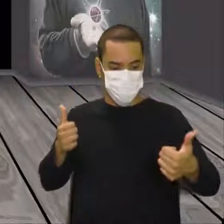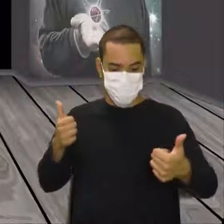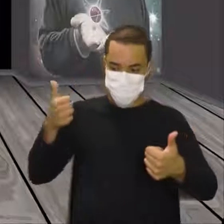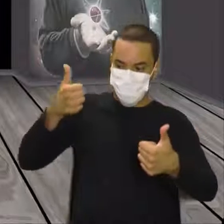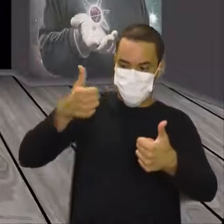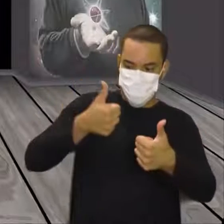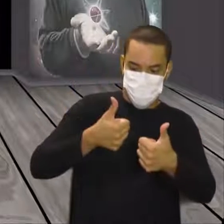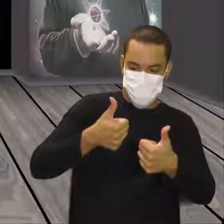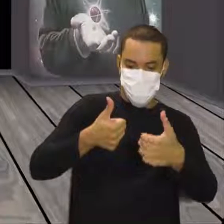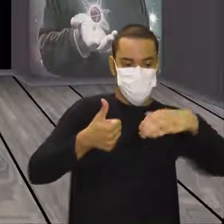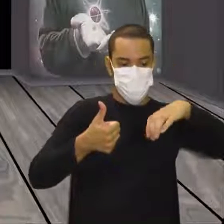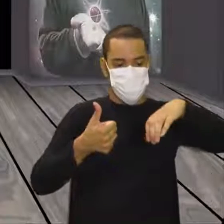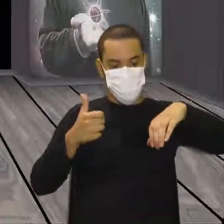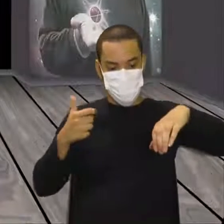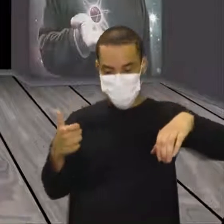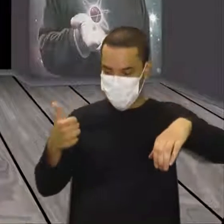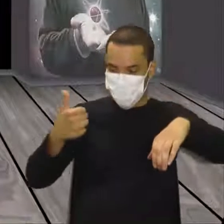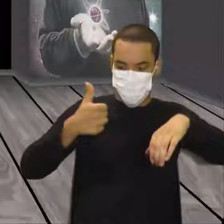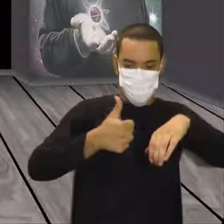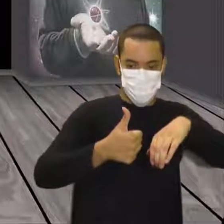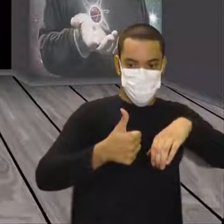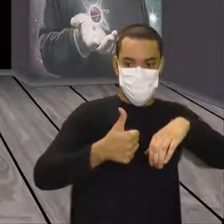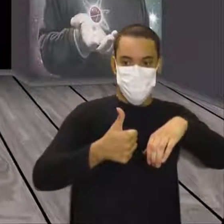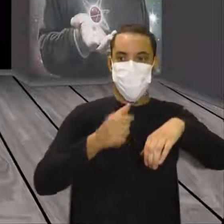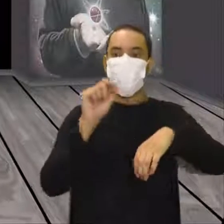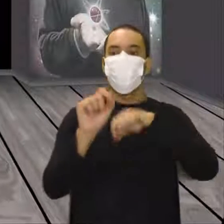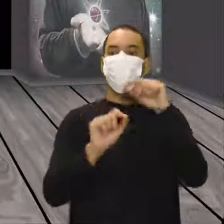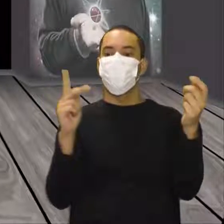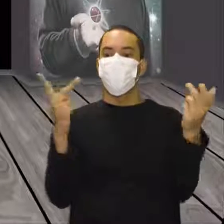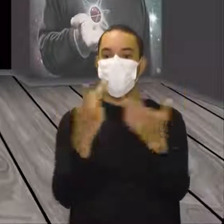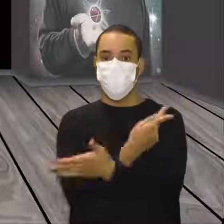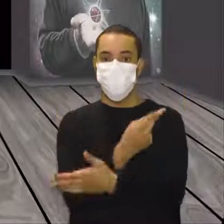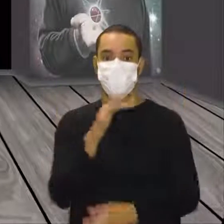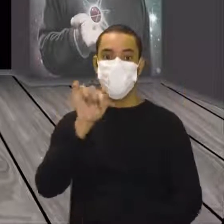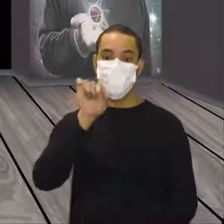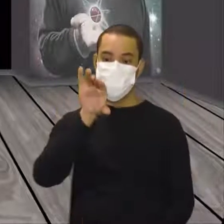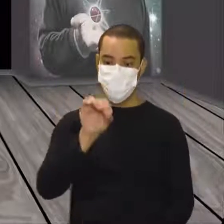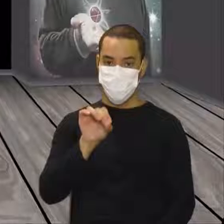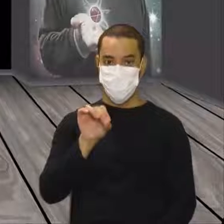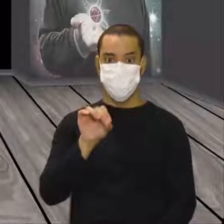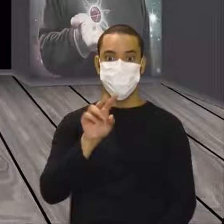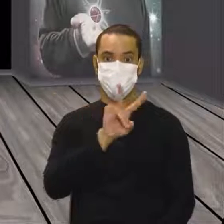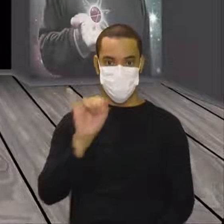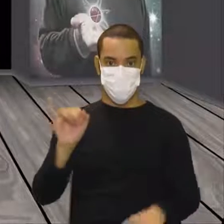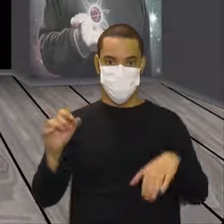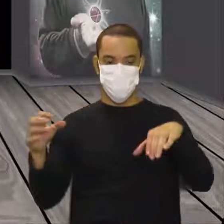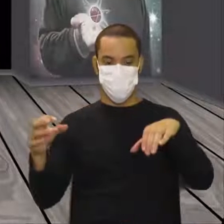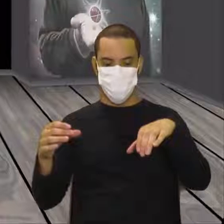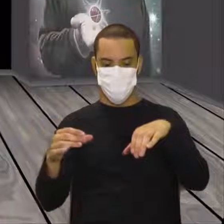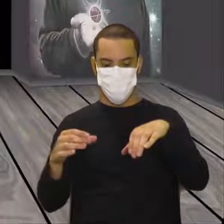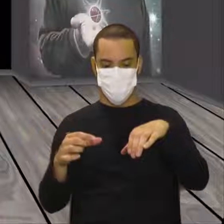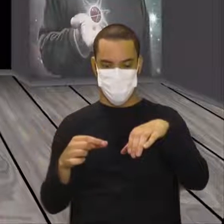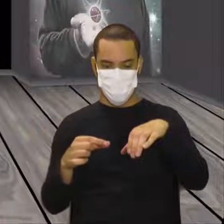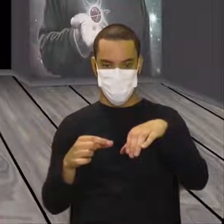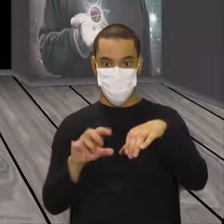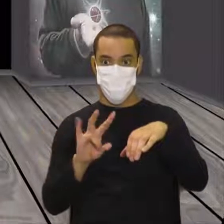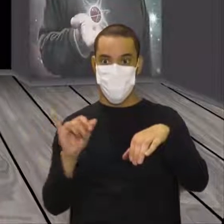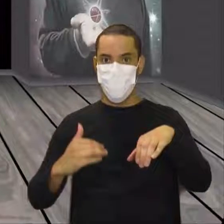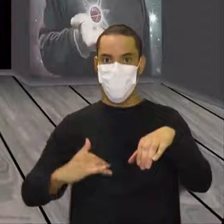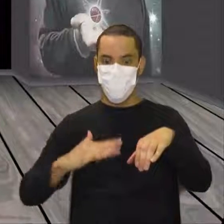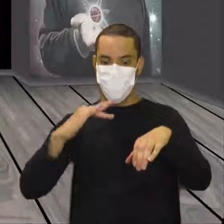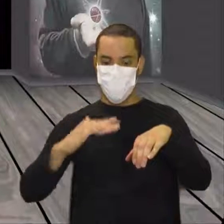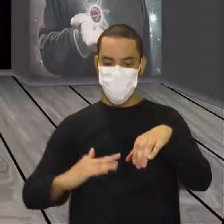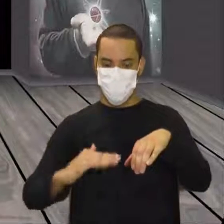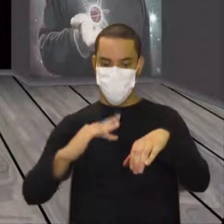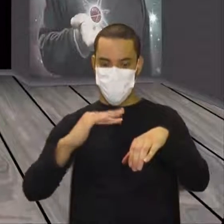uma espira, o que acontece? Esse fluxo magnético vai passar por dentro, lógico, vai aproximando, vai aumentando as linhas,